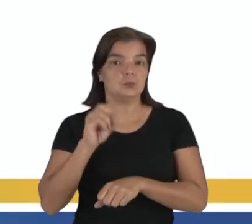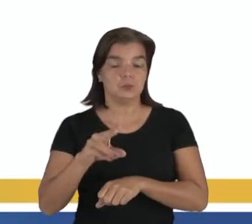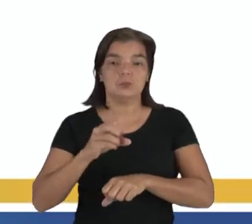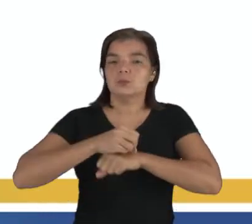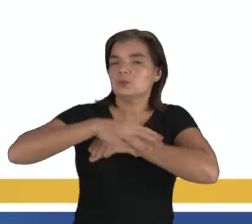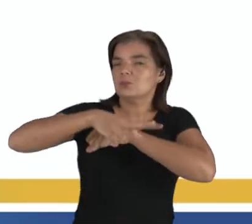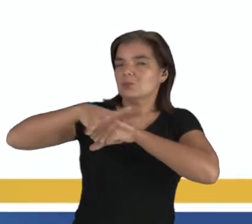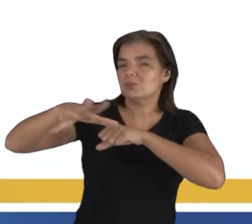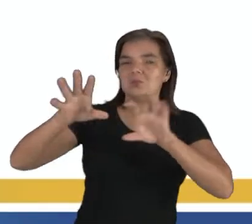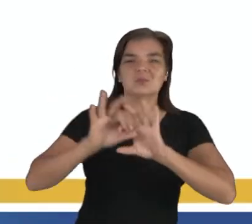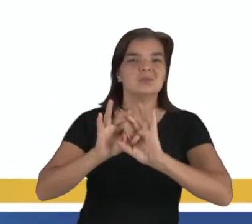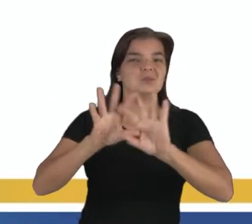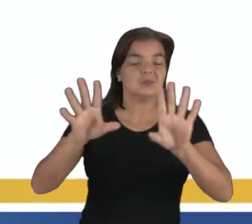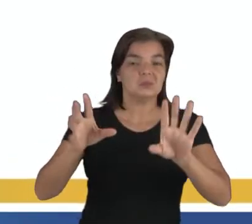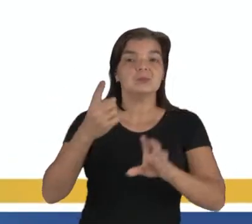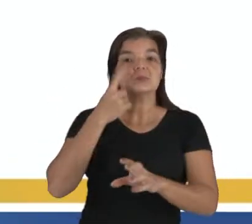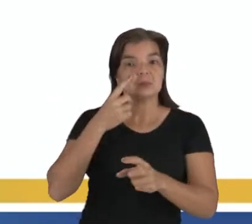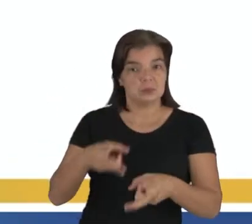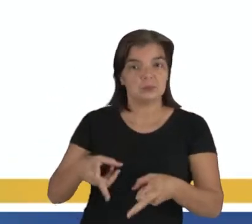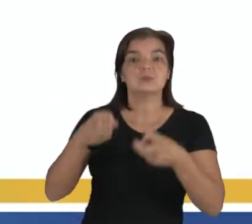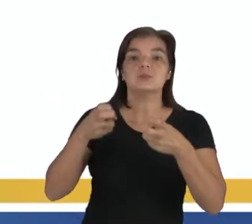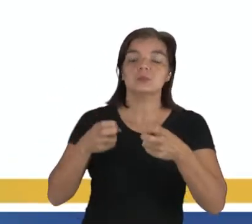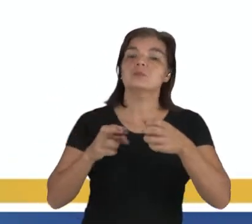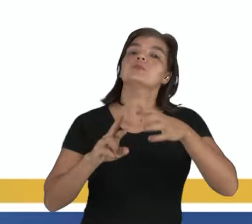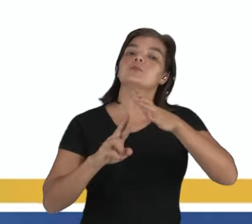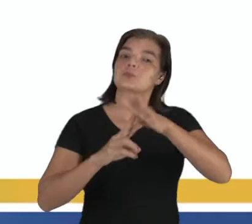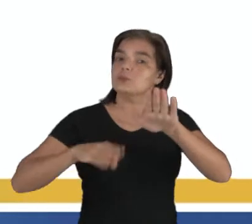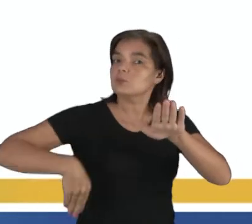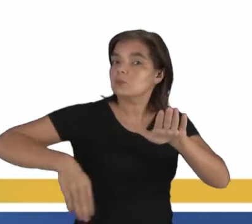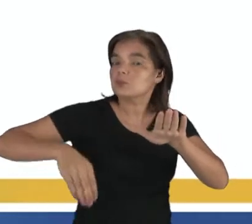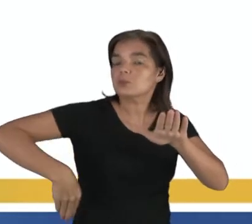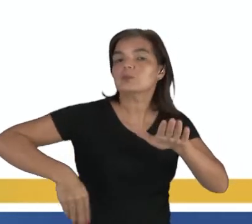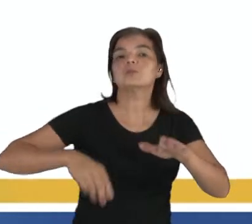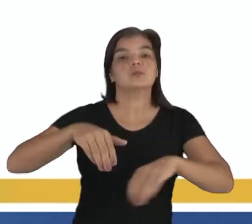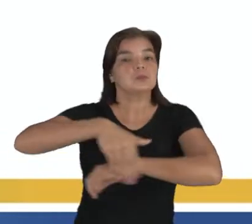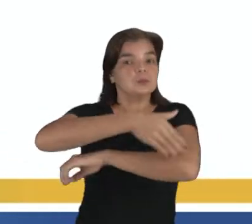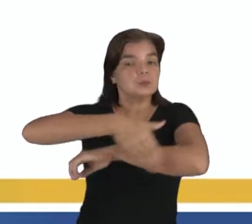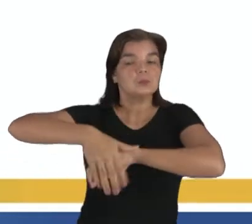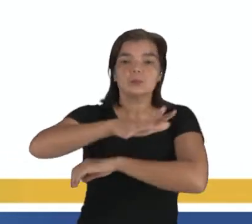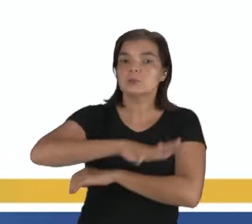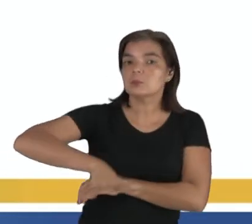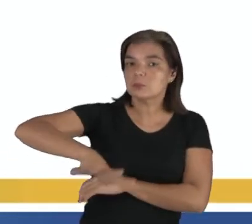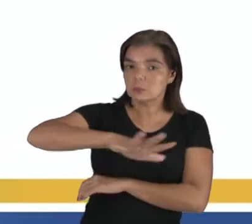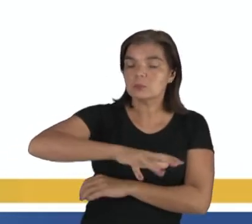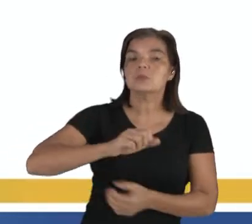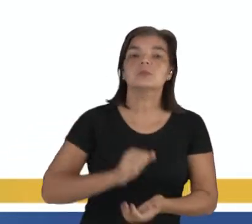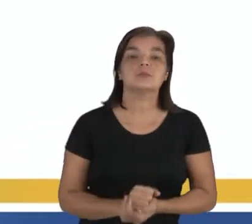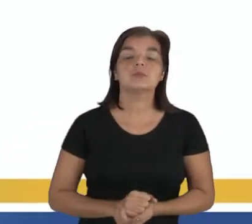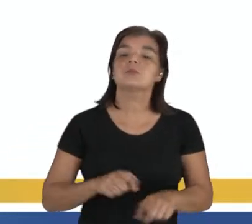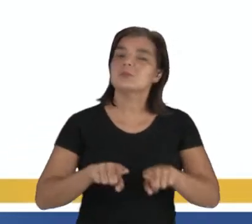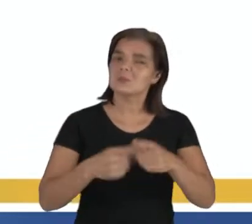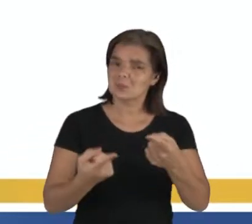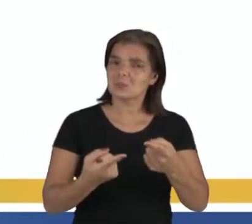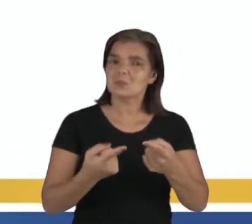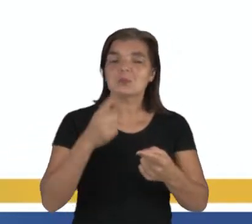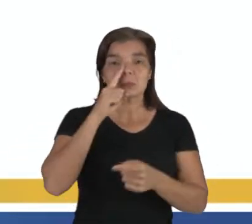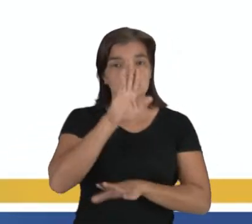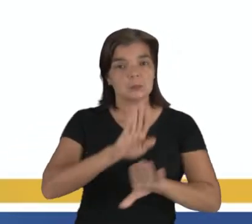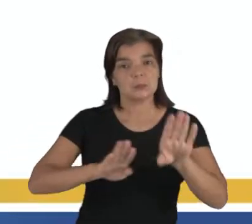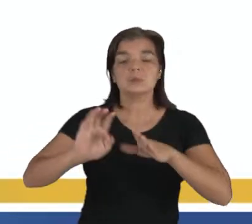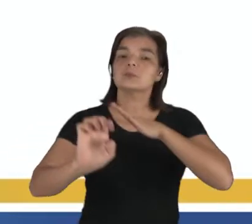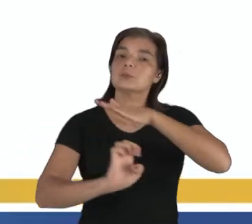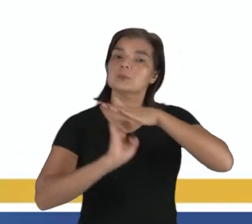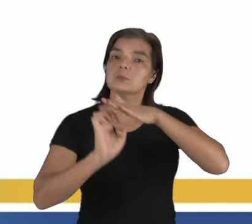espalha à vontade, como se tem visto em praias, parques e ruas em geral. Esta medida põe em risco as